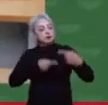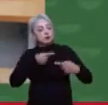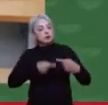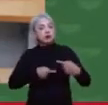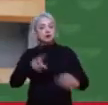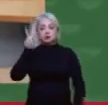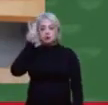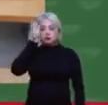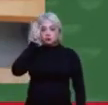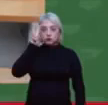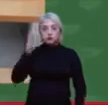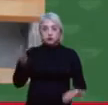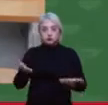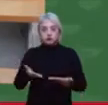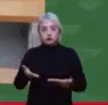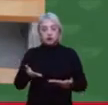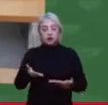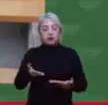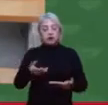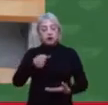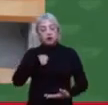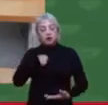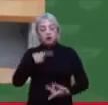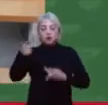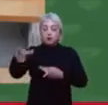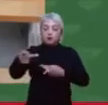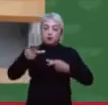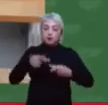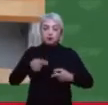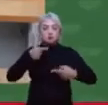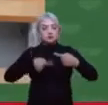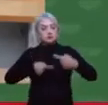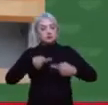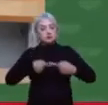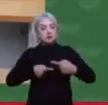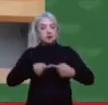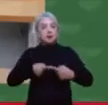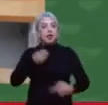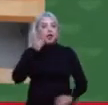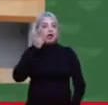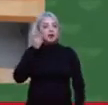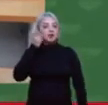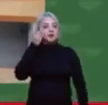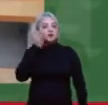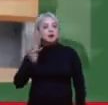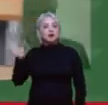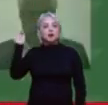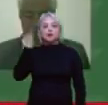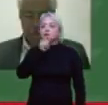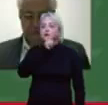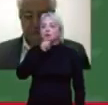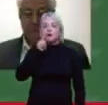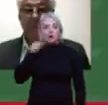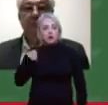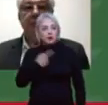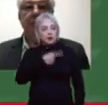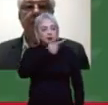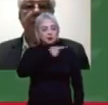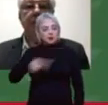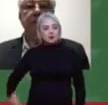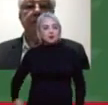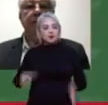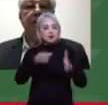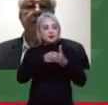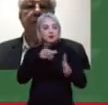desta segunda-feira. E eu convido para participar comigo desse debate a deputada Gleisi Hoffmann, que é a nossa presidenta do Partido